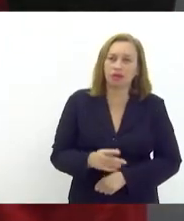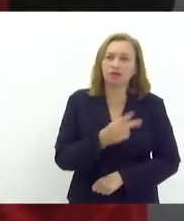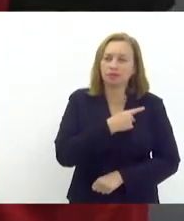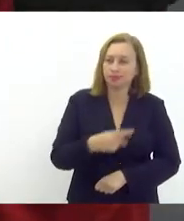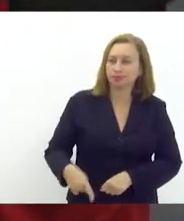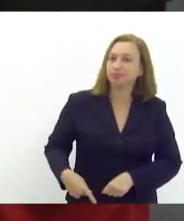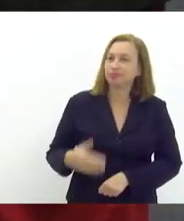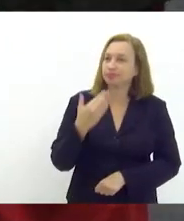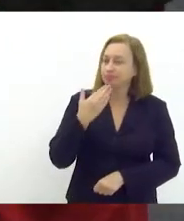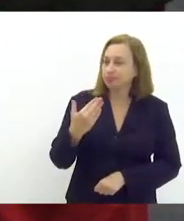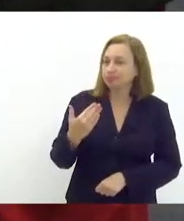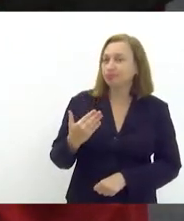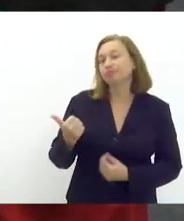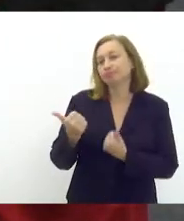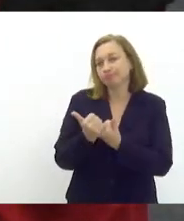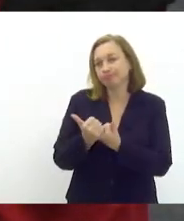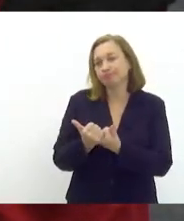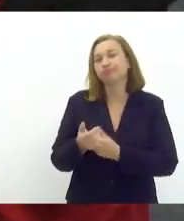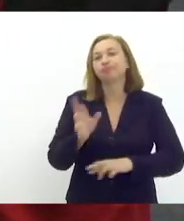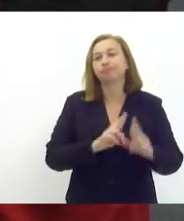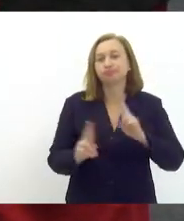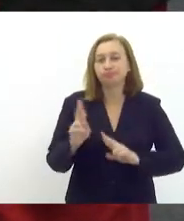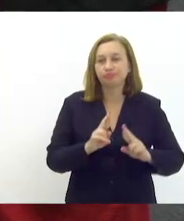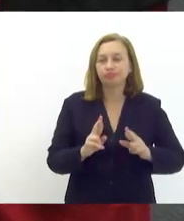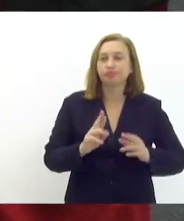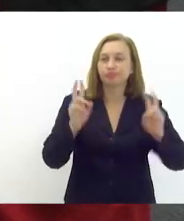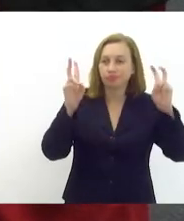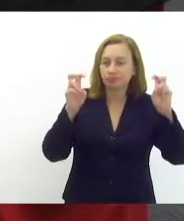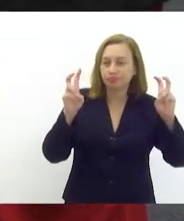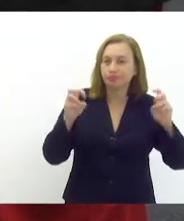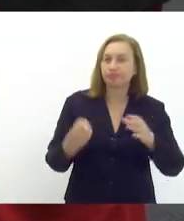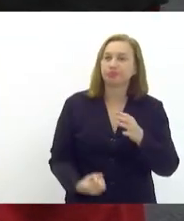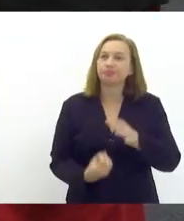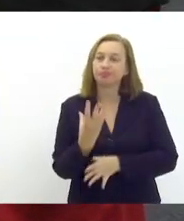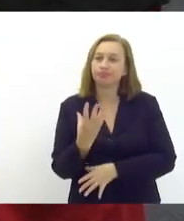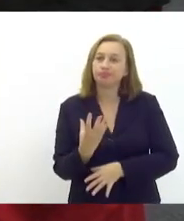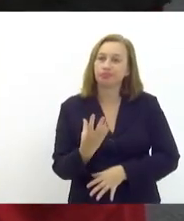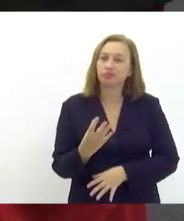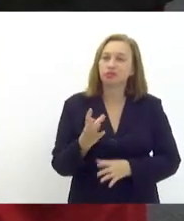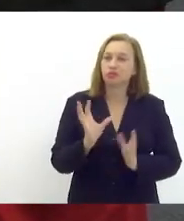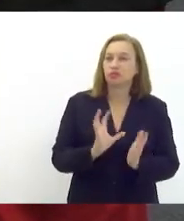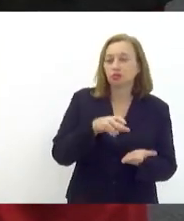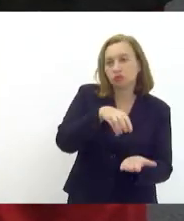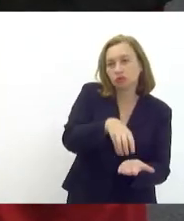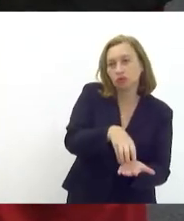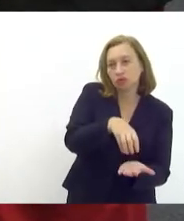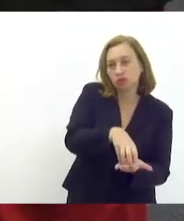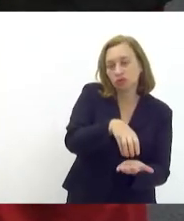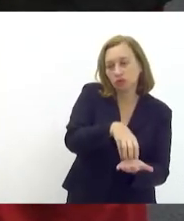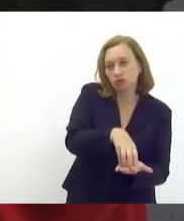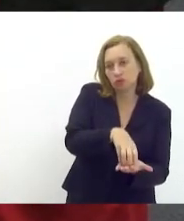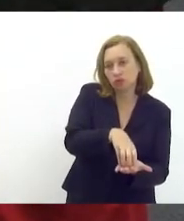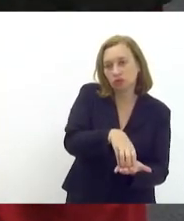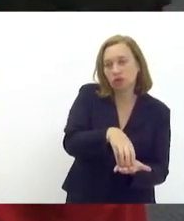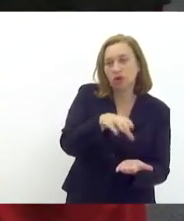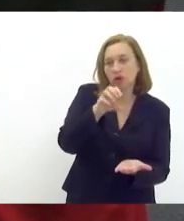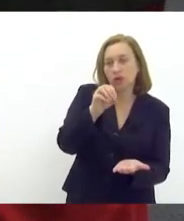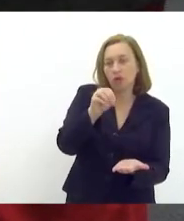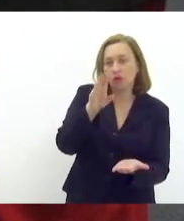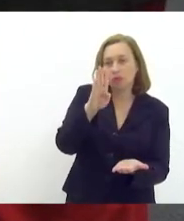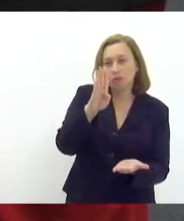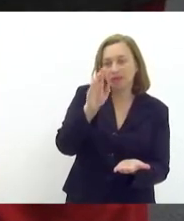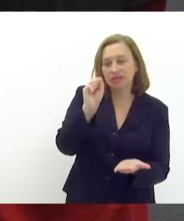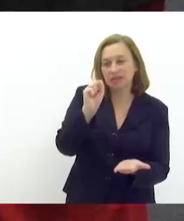a sua colaboração com relação a isso a criação do Observatório mãe Beata de Iemanjá quanto